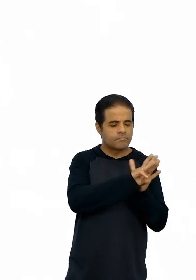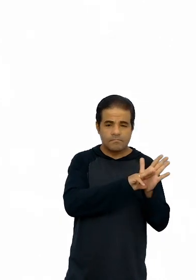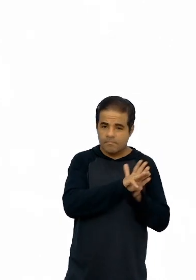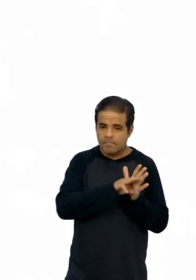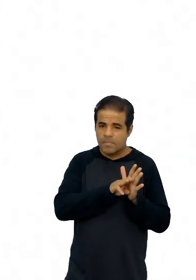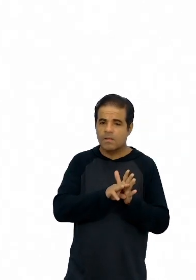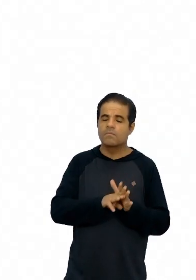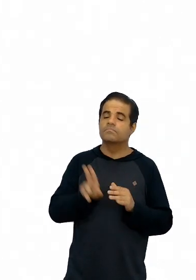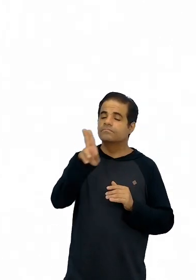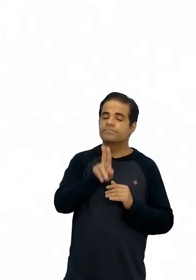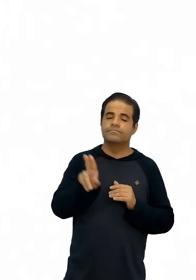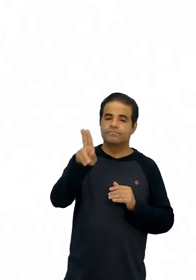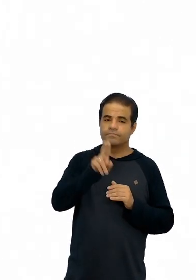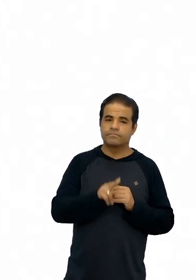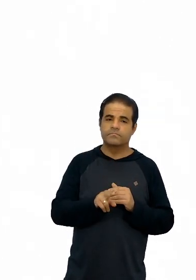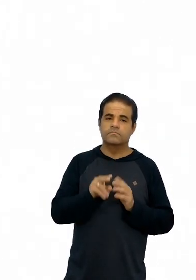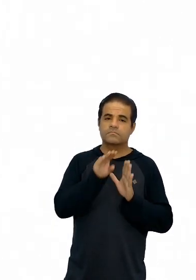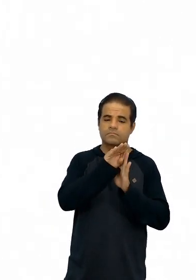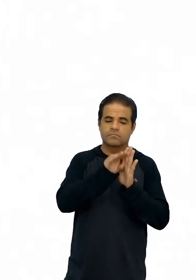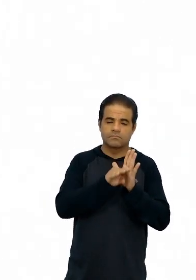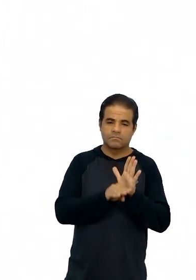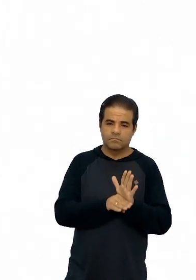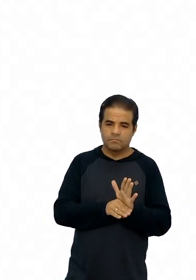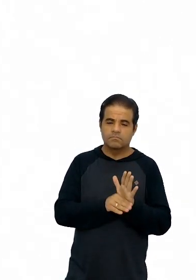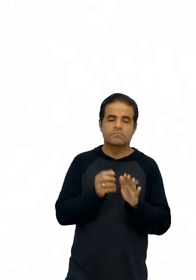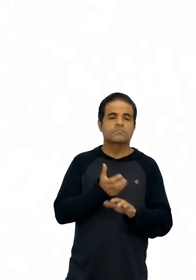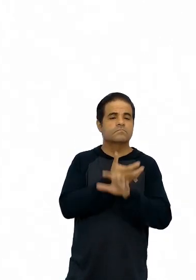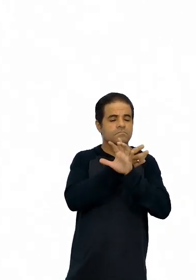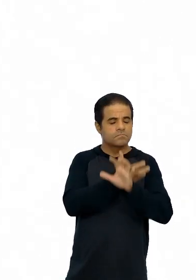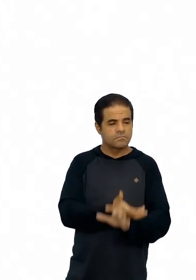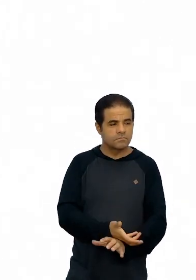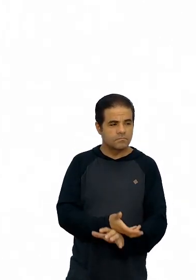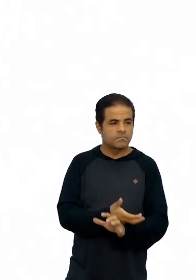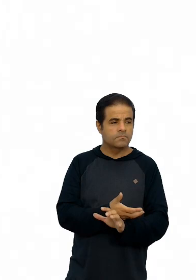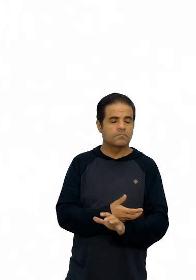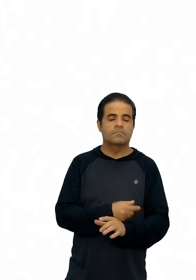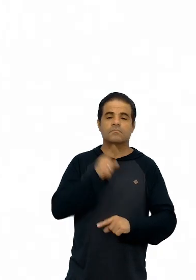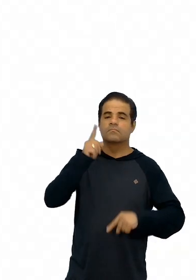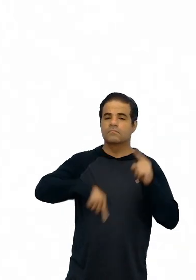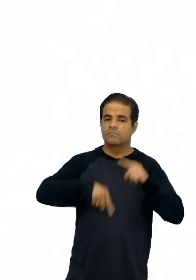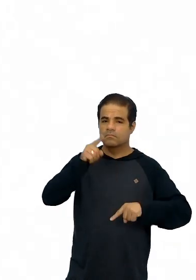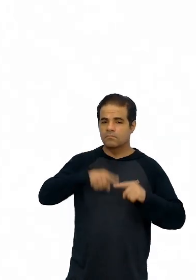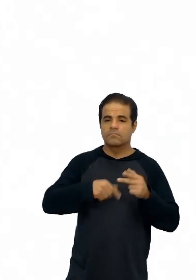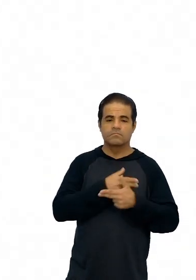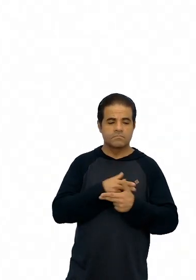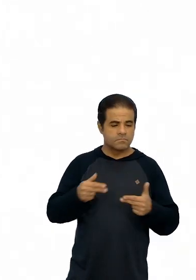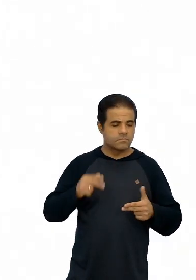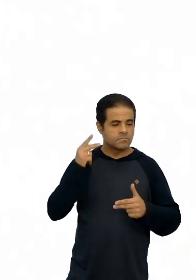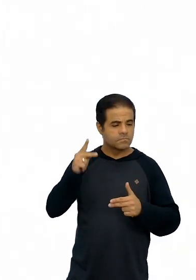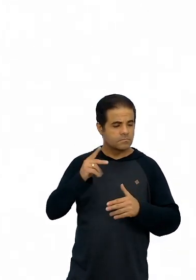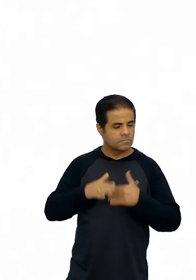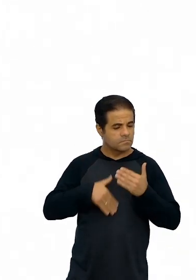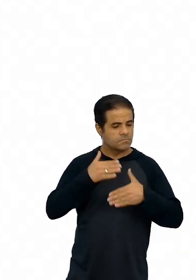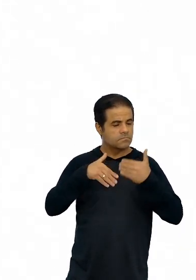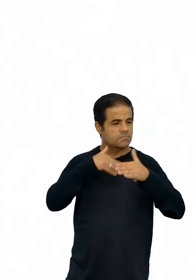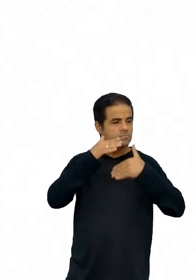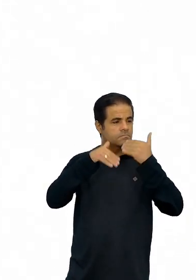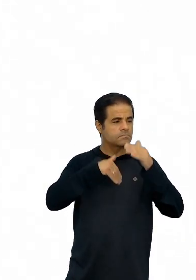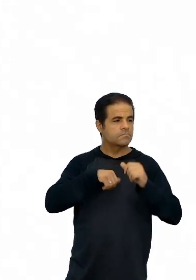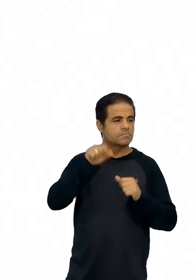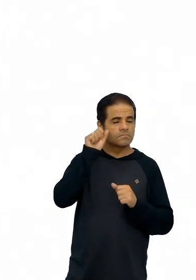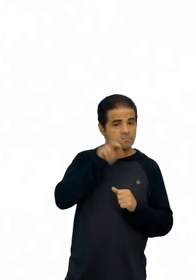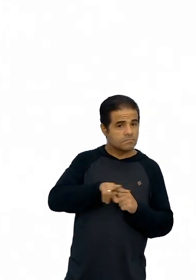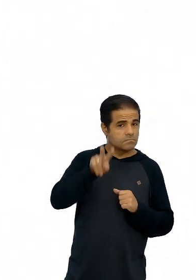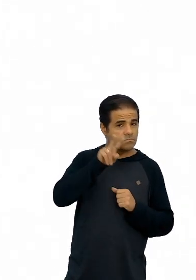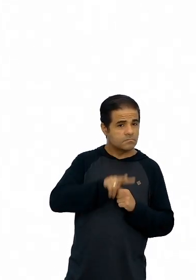serão utilizadas, o cronograma para ser executado, os recursos necessários para o seu desenvolvimento e os instrumentos